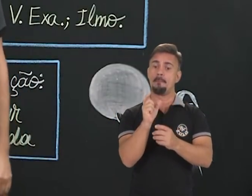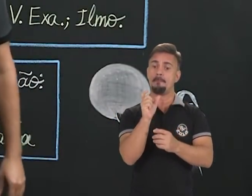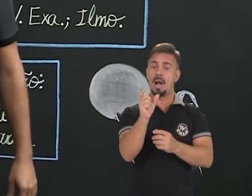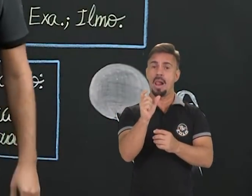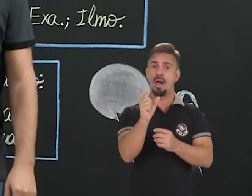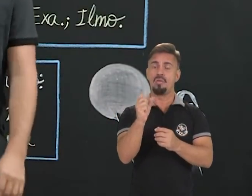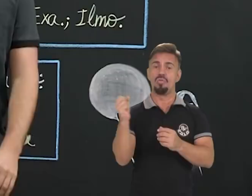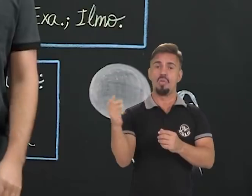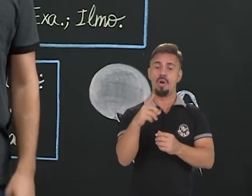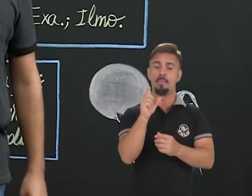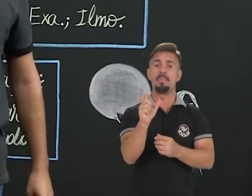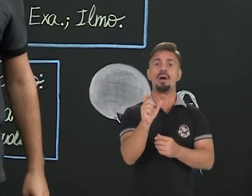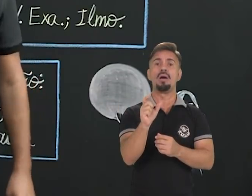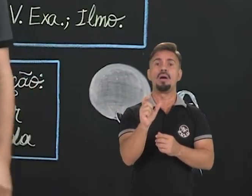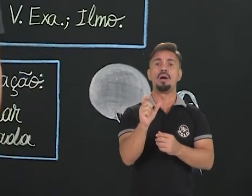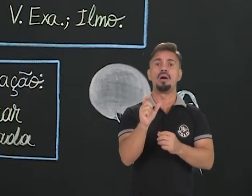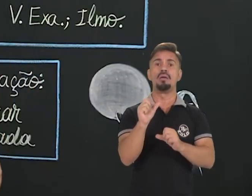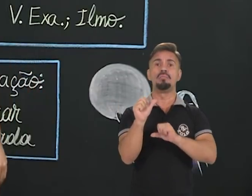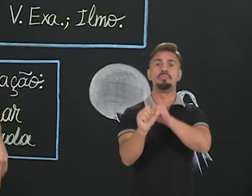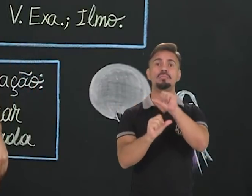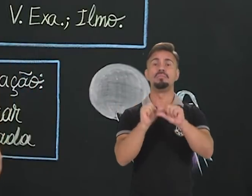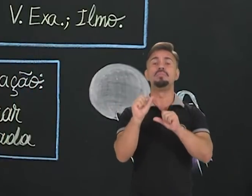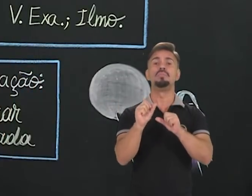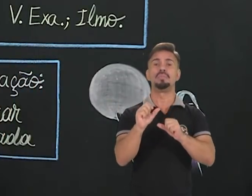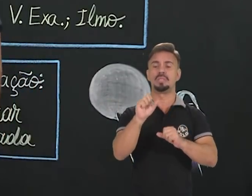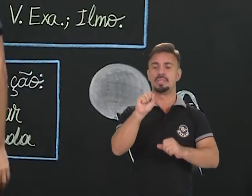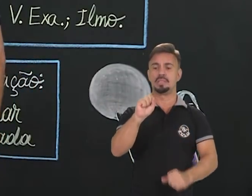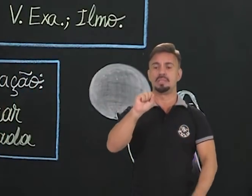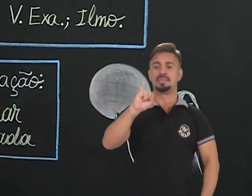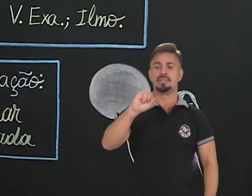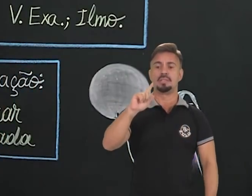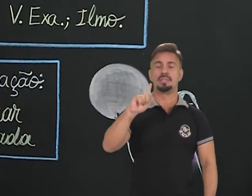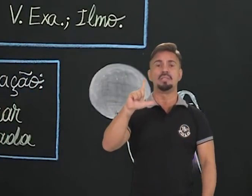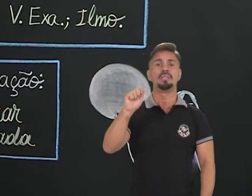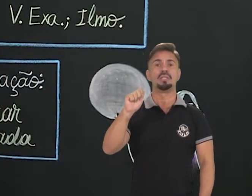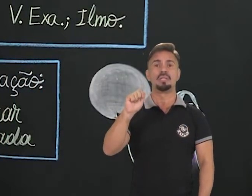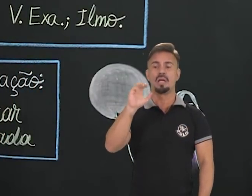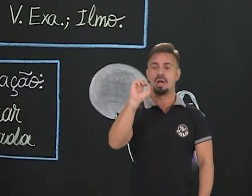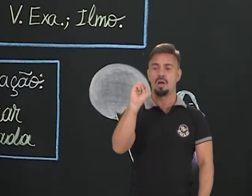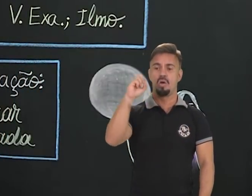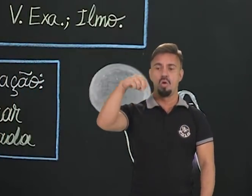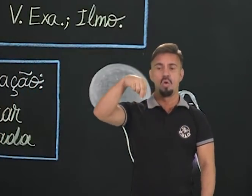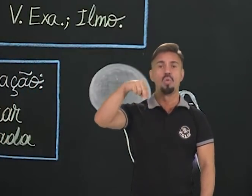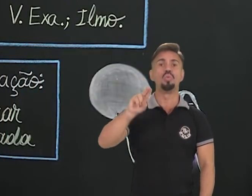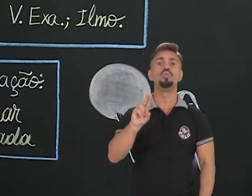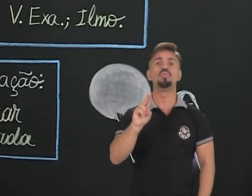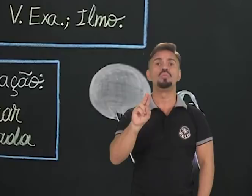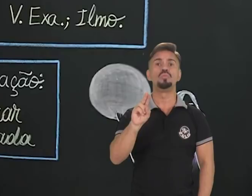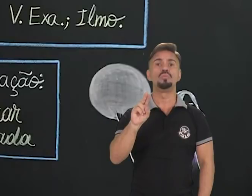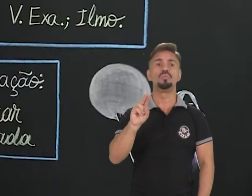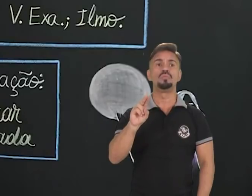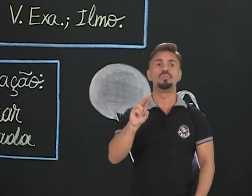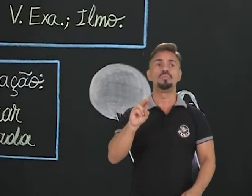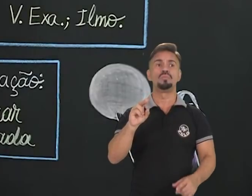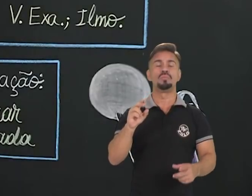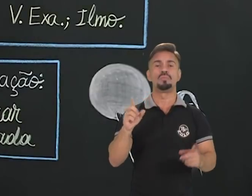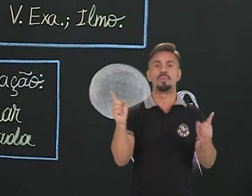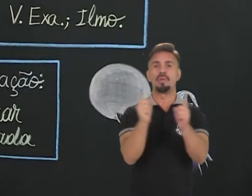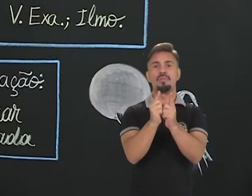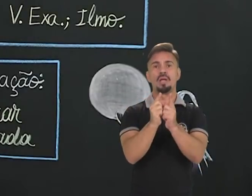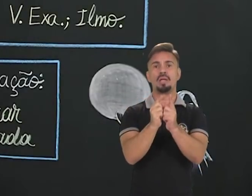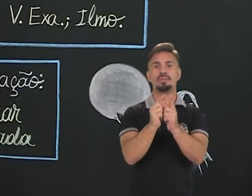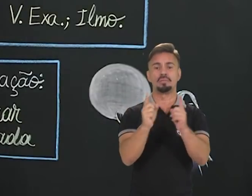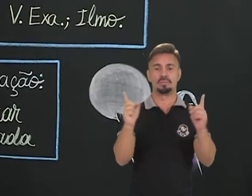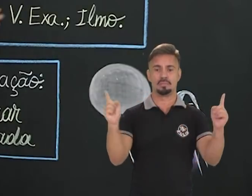montar uma nova palavra, eu formo o que eu chamo de sigla. É o caso da palavra ONU. É diferente de abreviação, que simplesmente